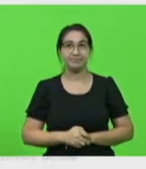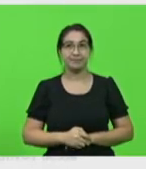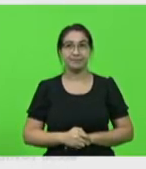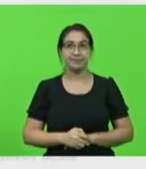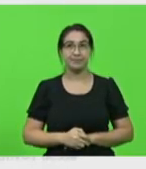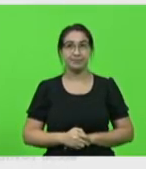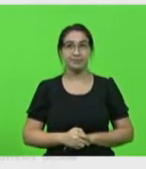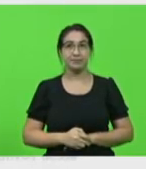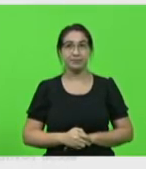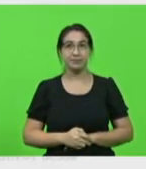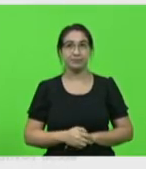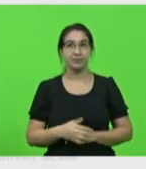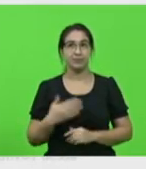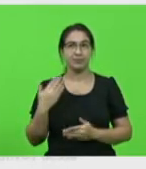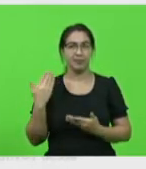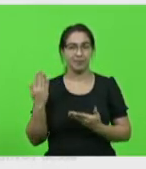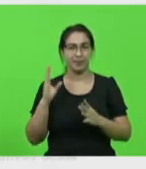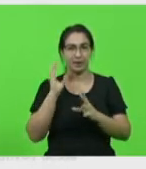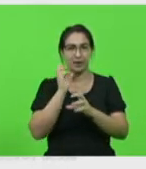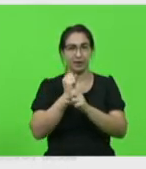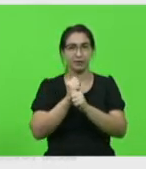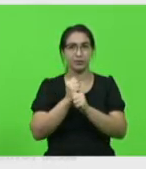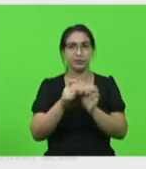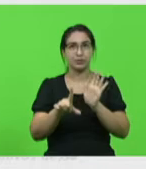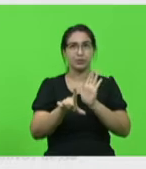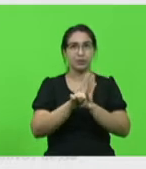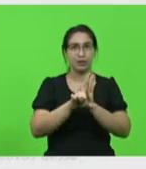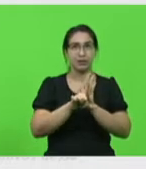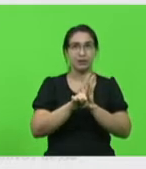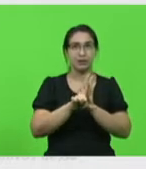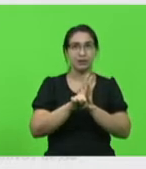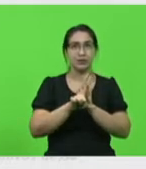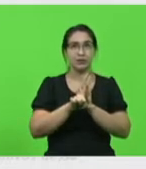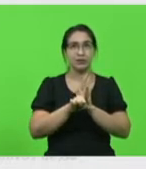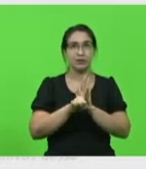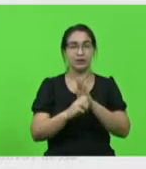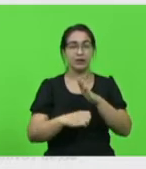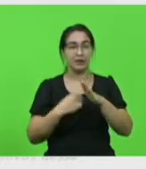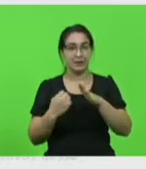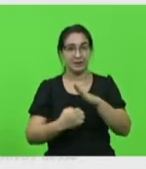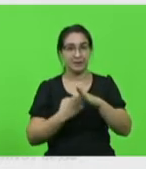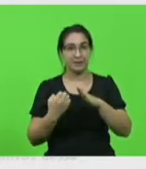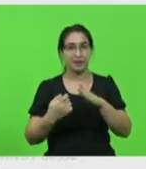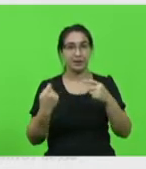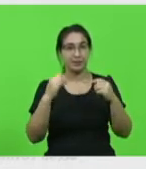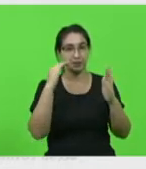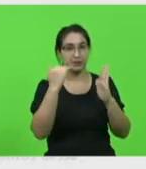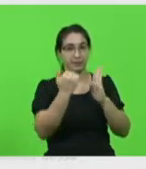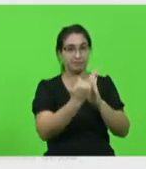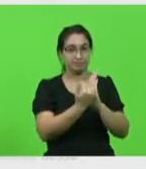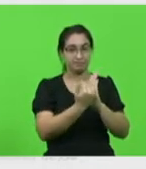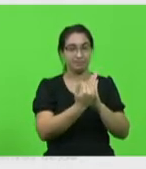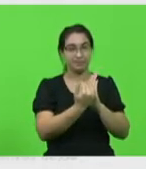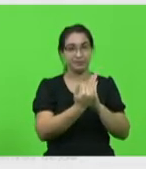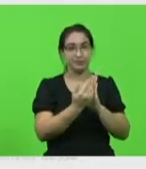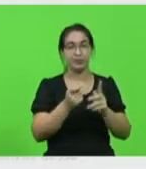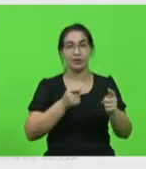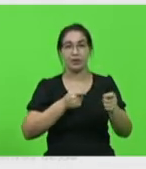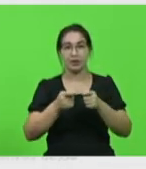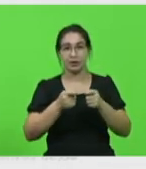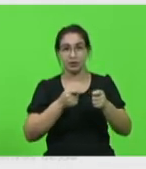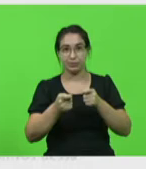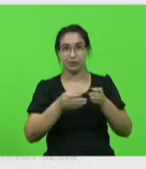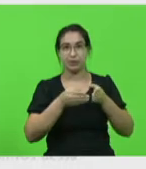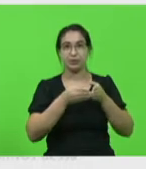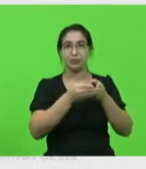Essa é a resolução, a lei que a empresa deveria seguir. A administração portuária